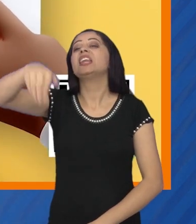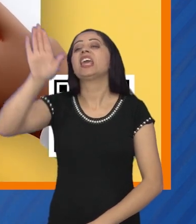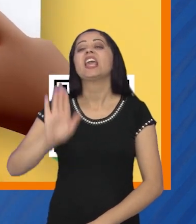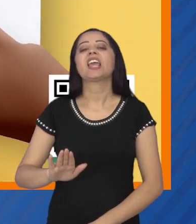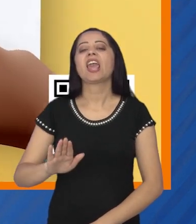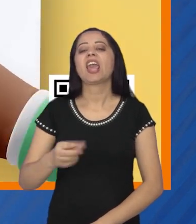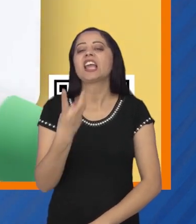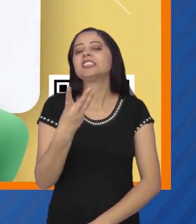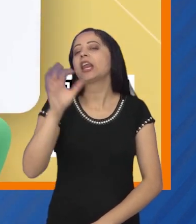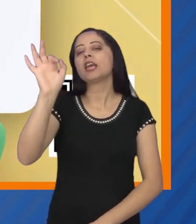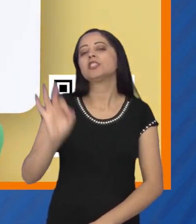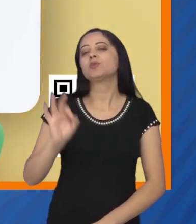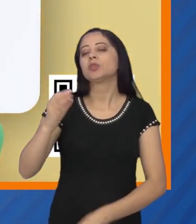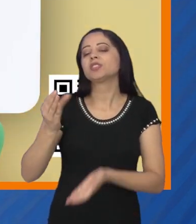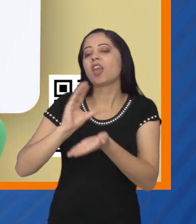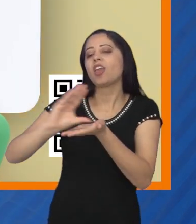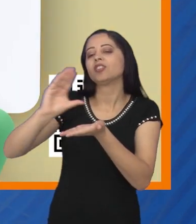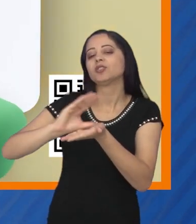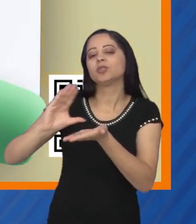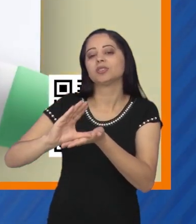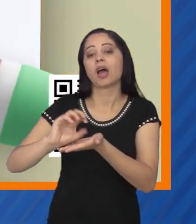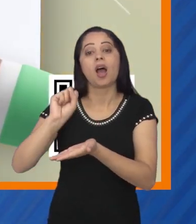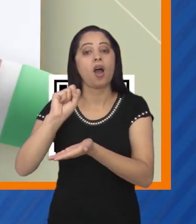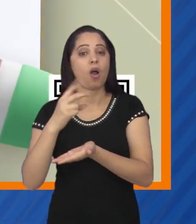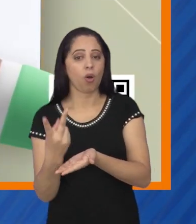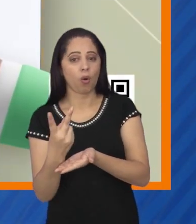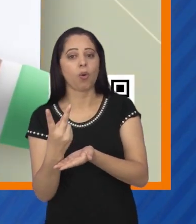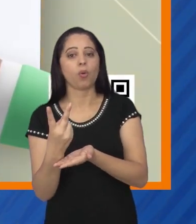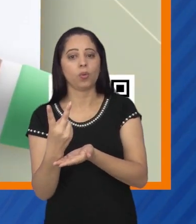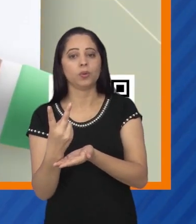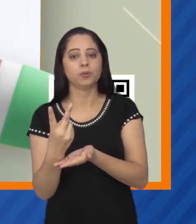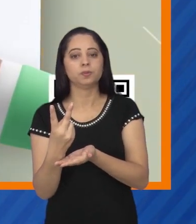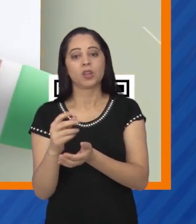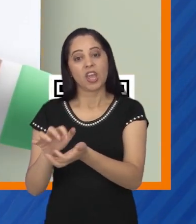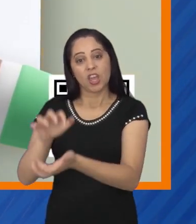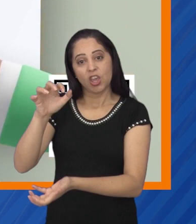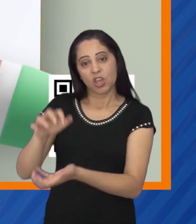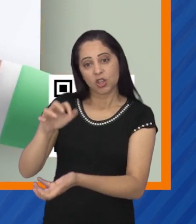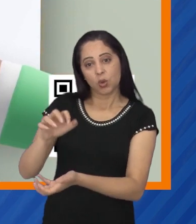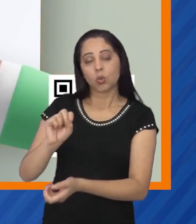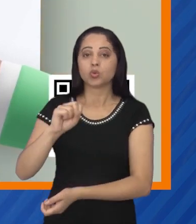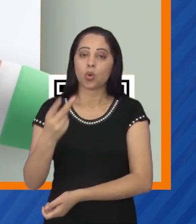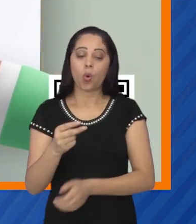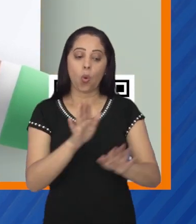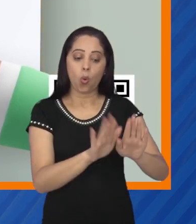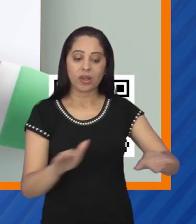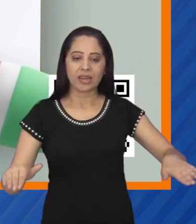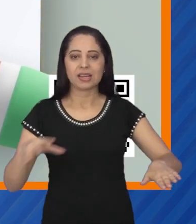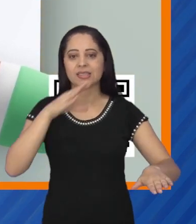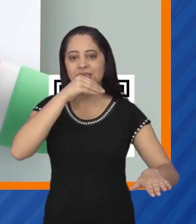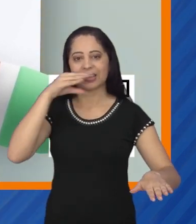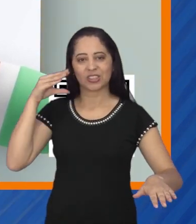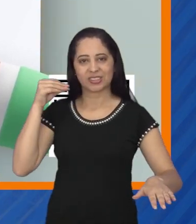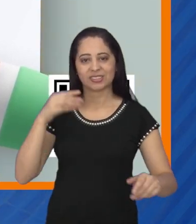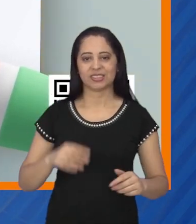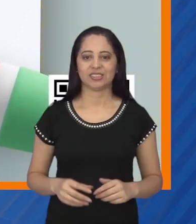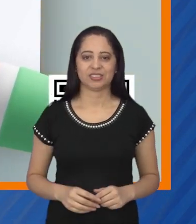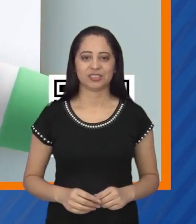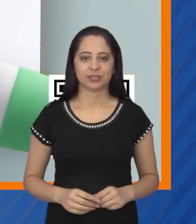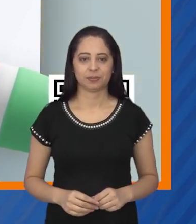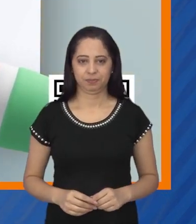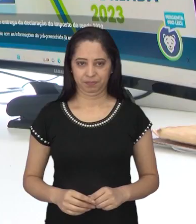vai receber 3% do seu imposto devido, ou o Fundo Municipal do Idoso, ou o Fundo Municipal da Criança